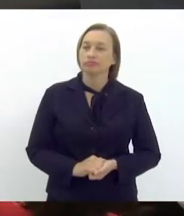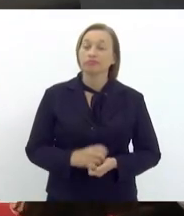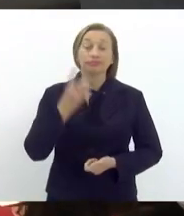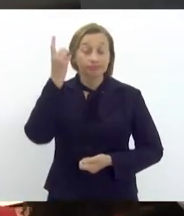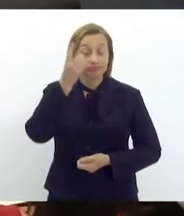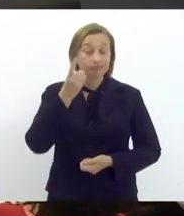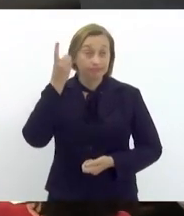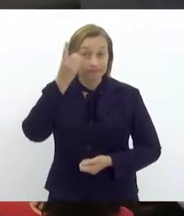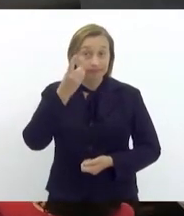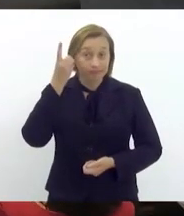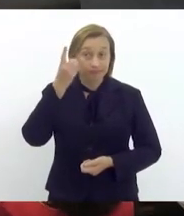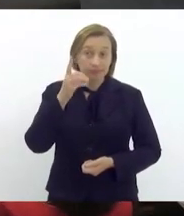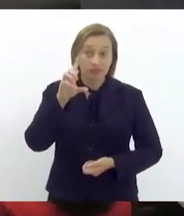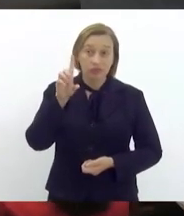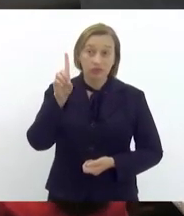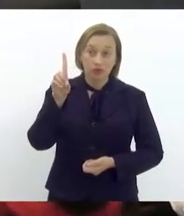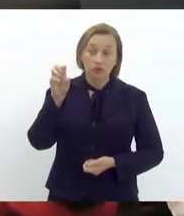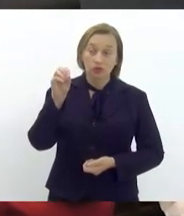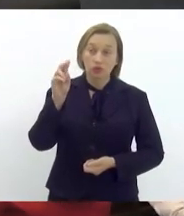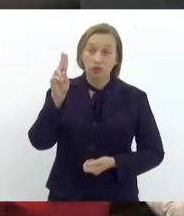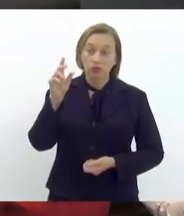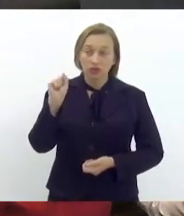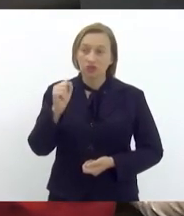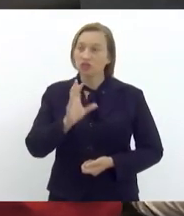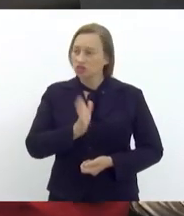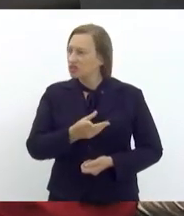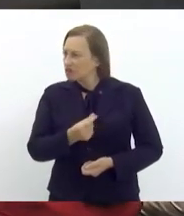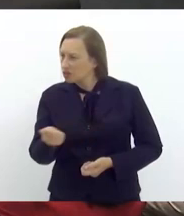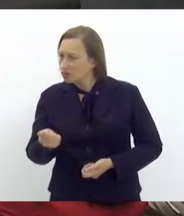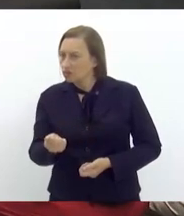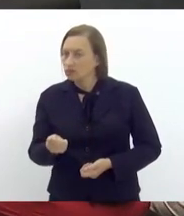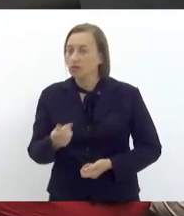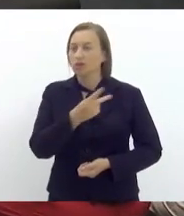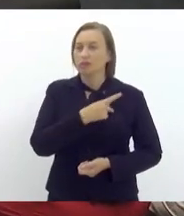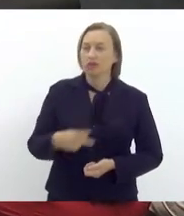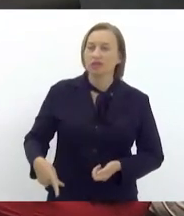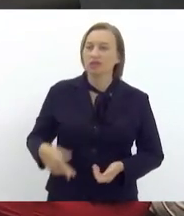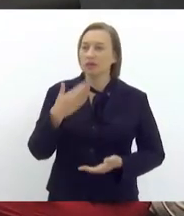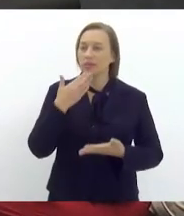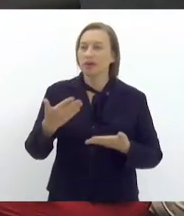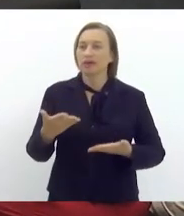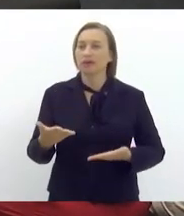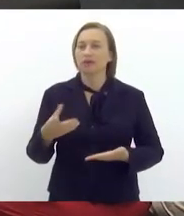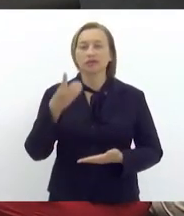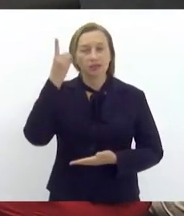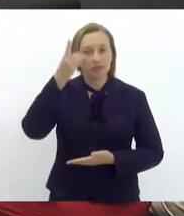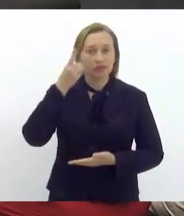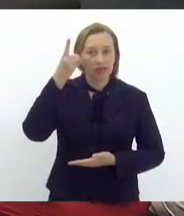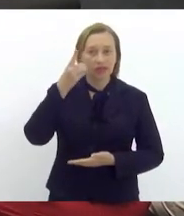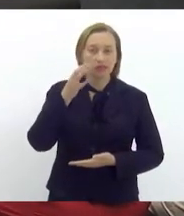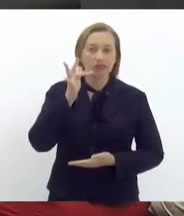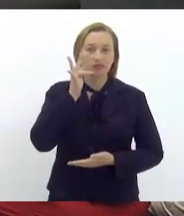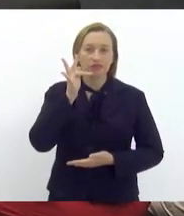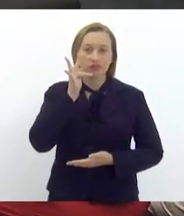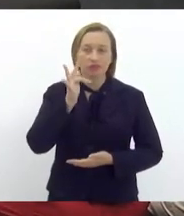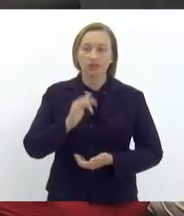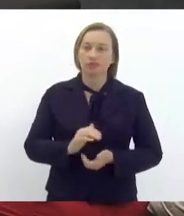deputado Douglas saiu aí né presidência designina deputado Jorge Felipe Neto por favor